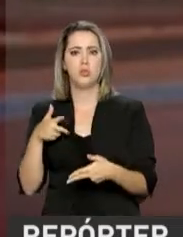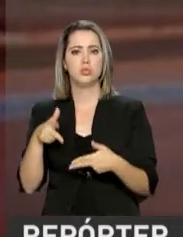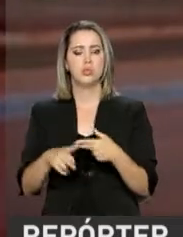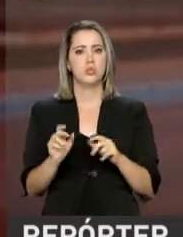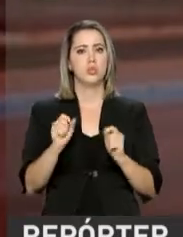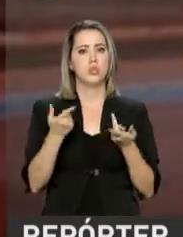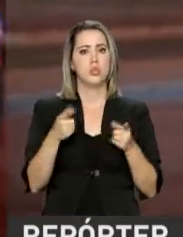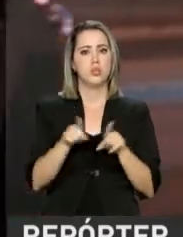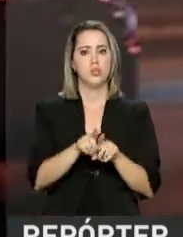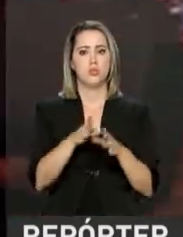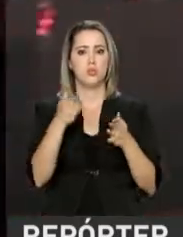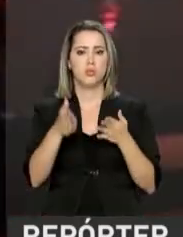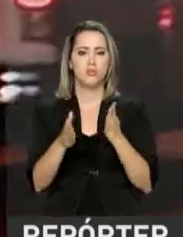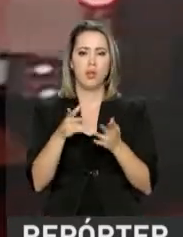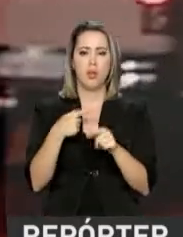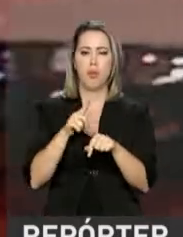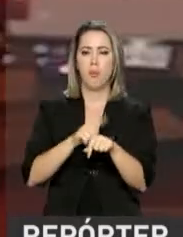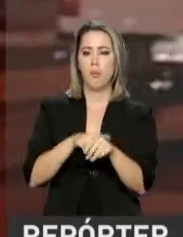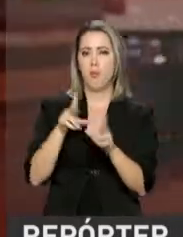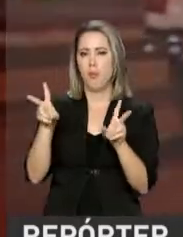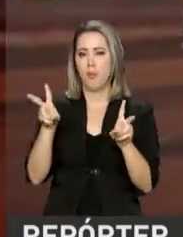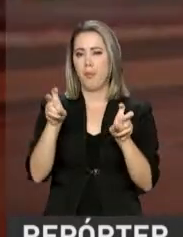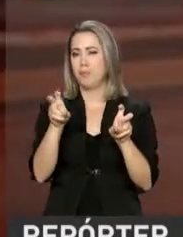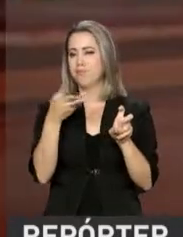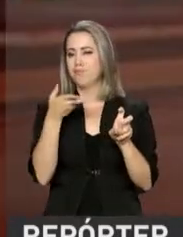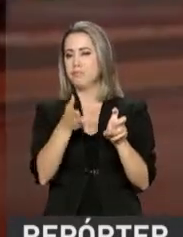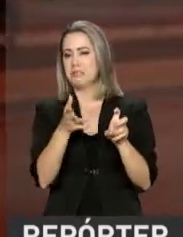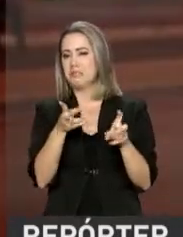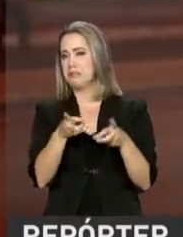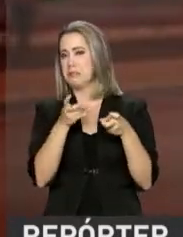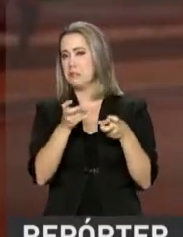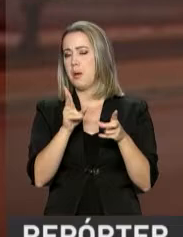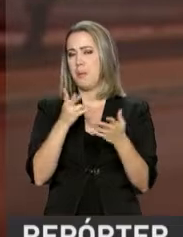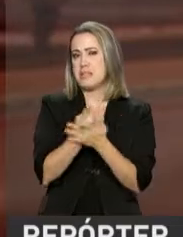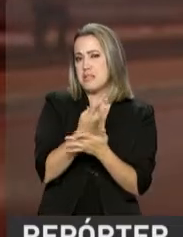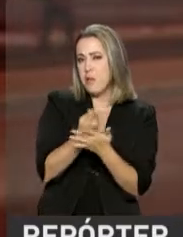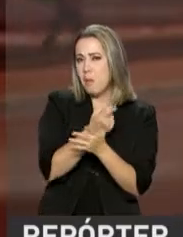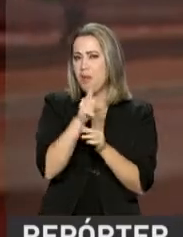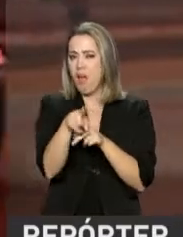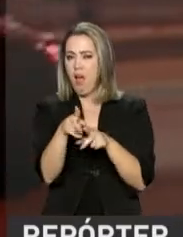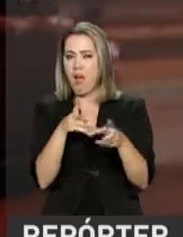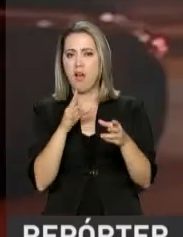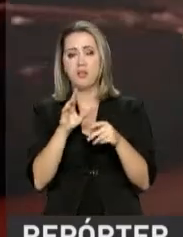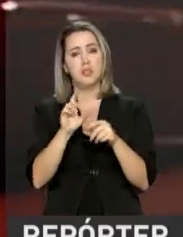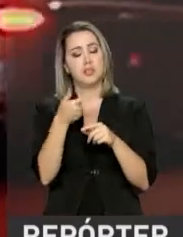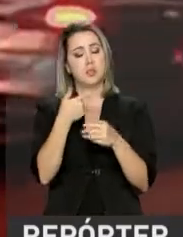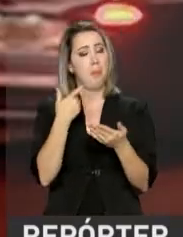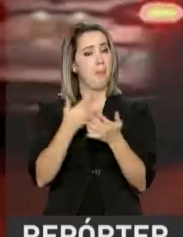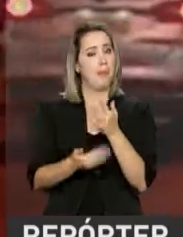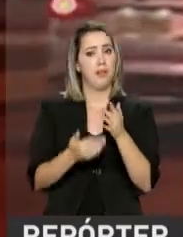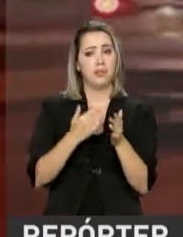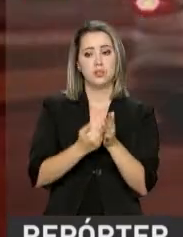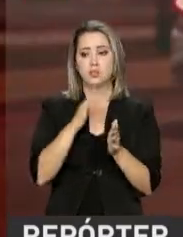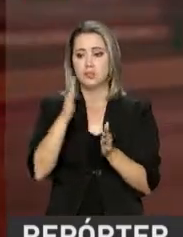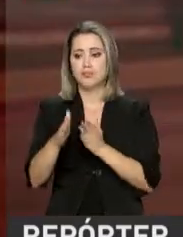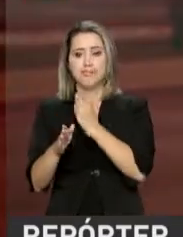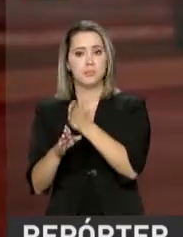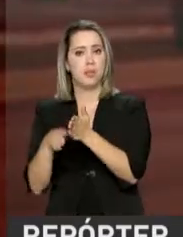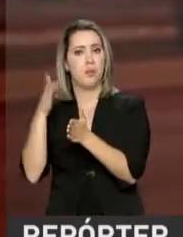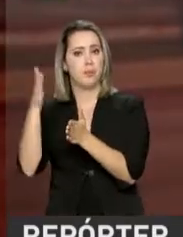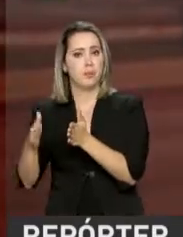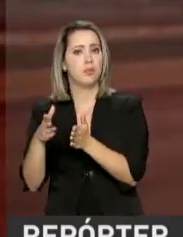ou de inteligibilidade duvidosa, além de não ter uma sequência lógica, ter